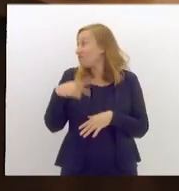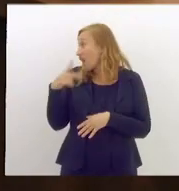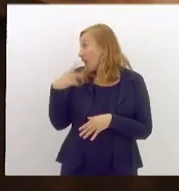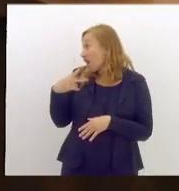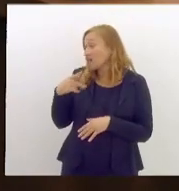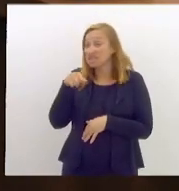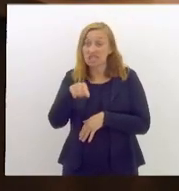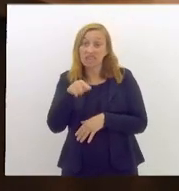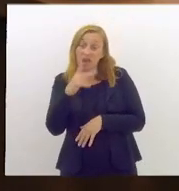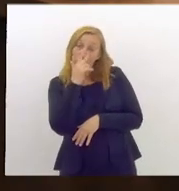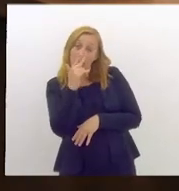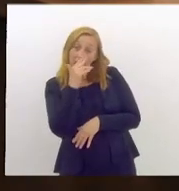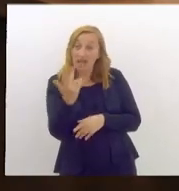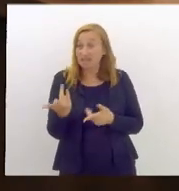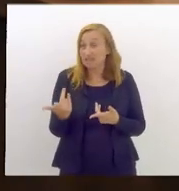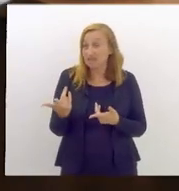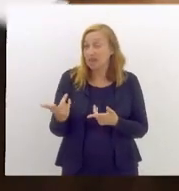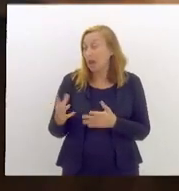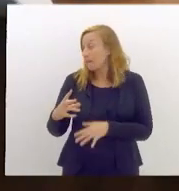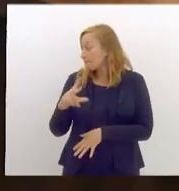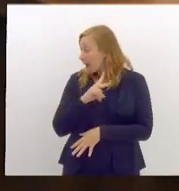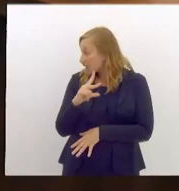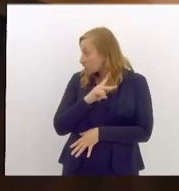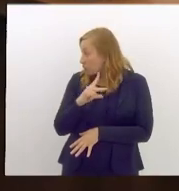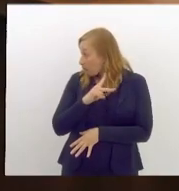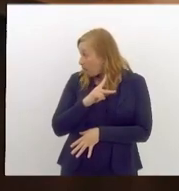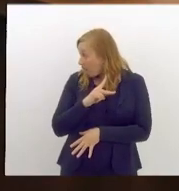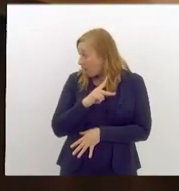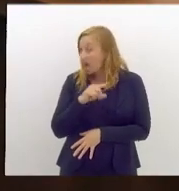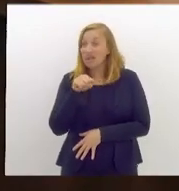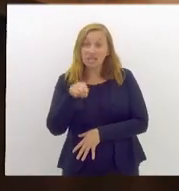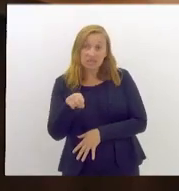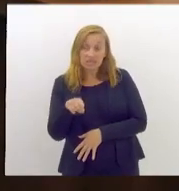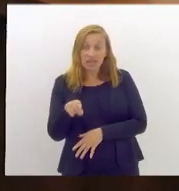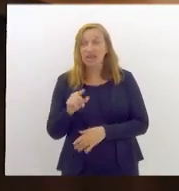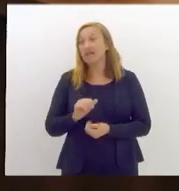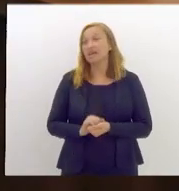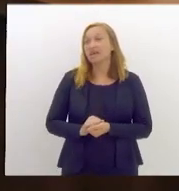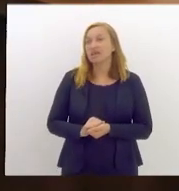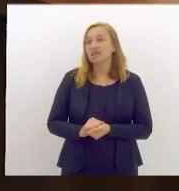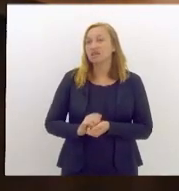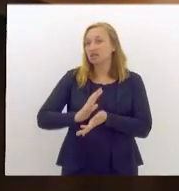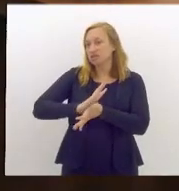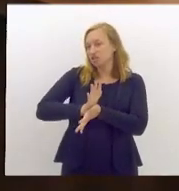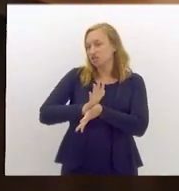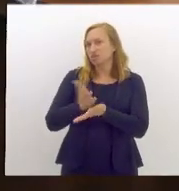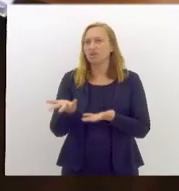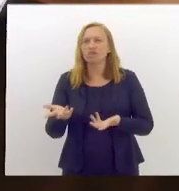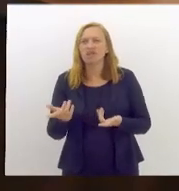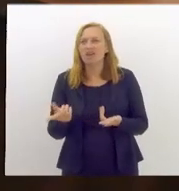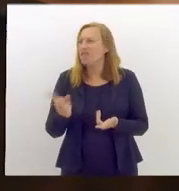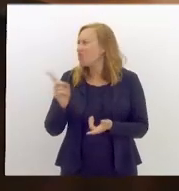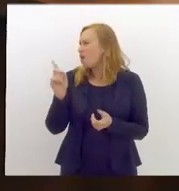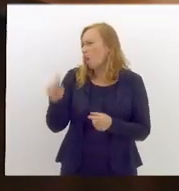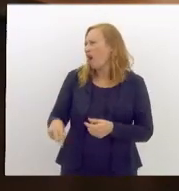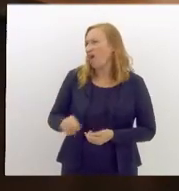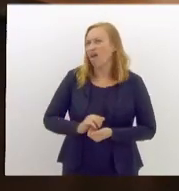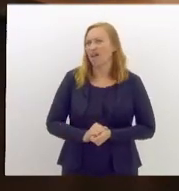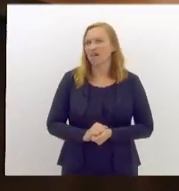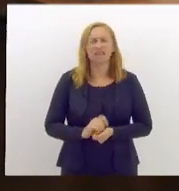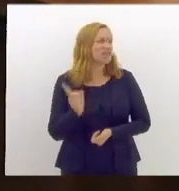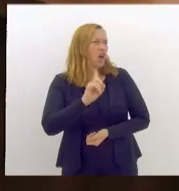que está aqui parece que é particular e que isso daqui de você destombado não é assim